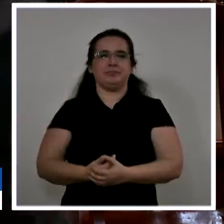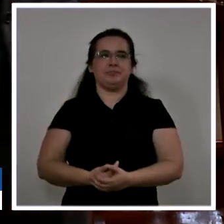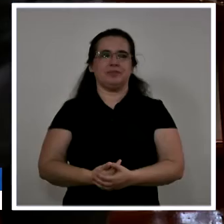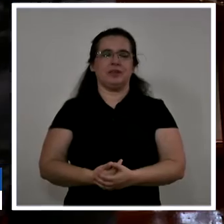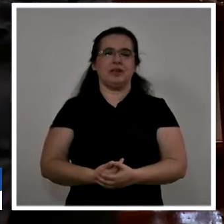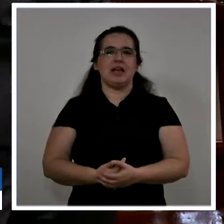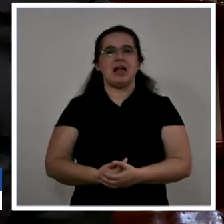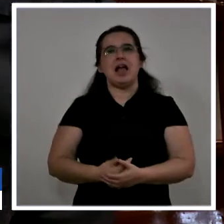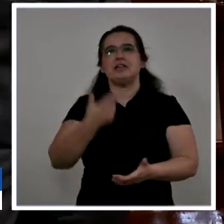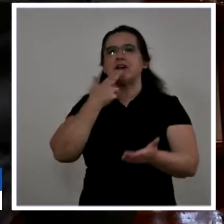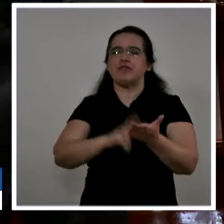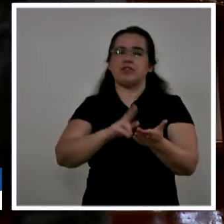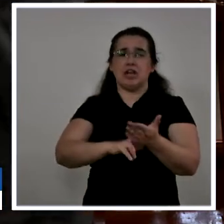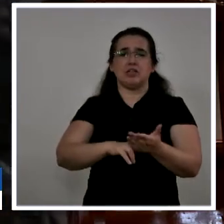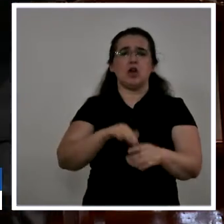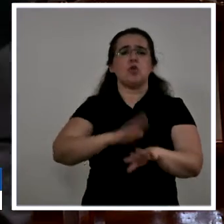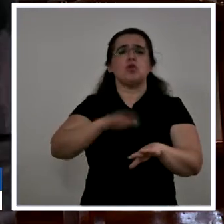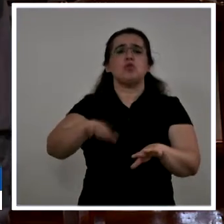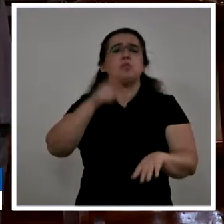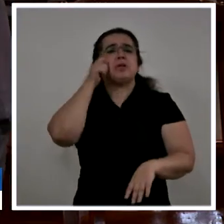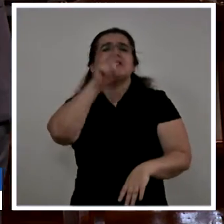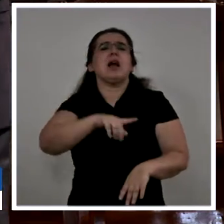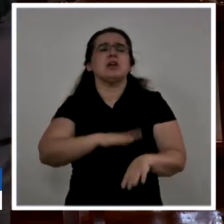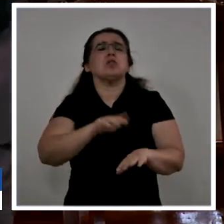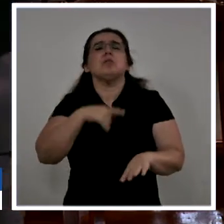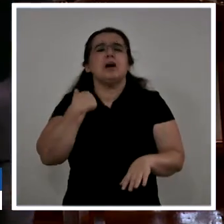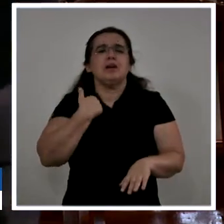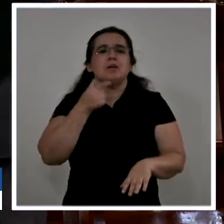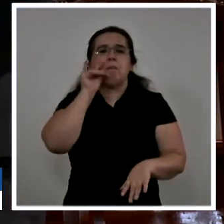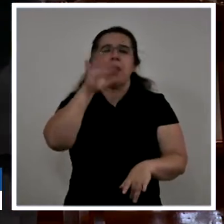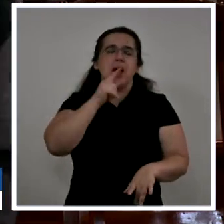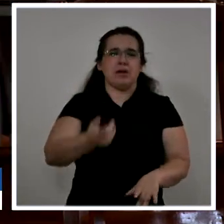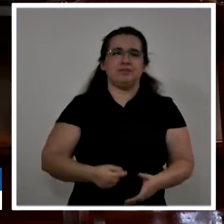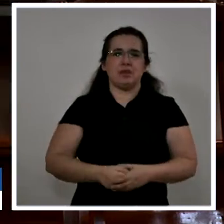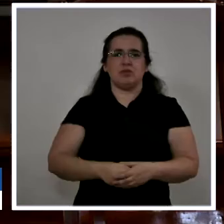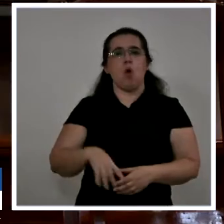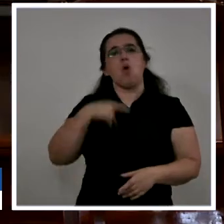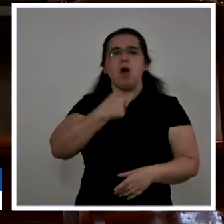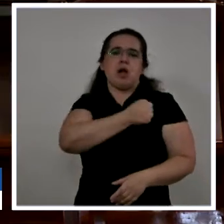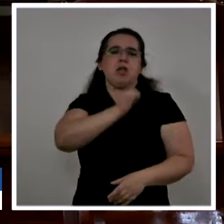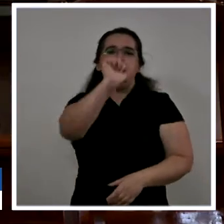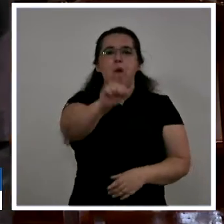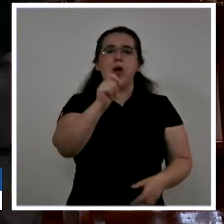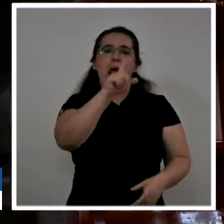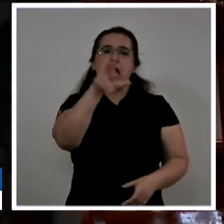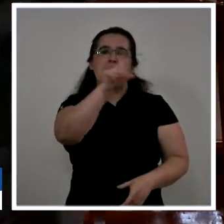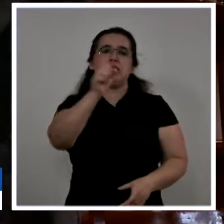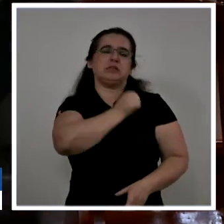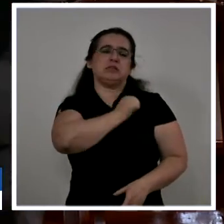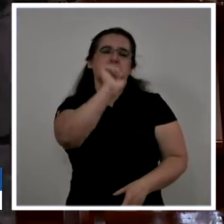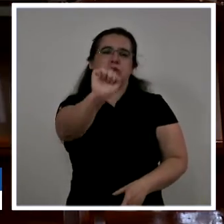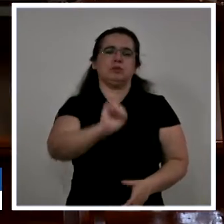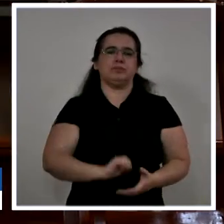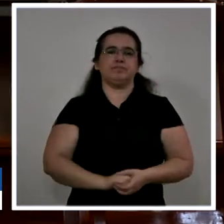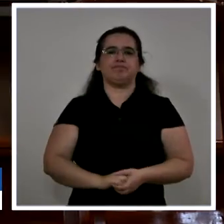Na verdade, a culpa é dos vossos pais. It's your home's fault. A culpa é talvez do vosso lar. It's the fault of the culture around you. Na verdade,